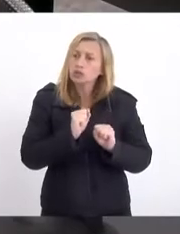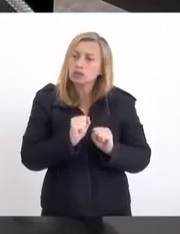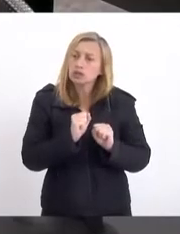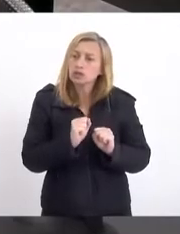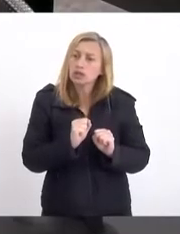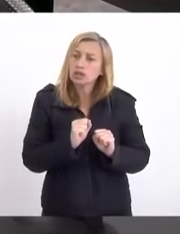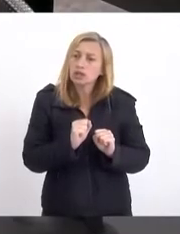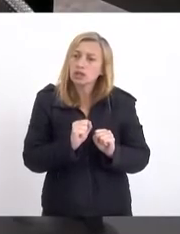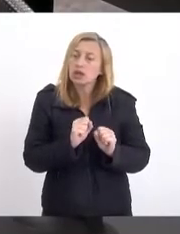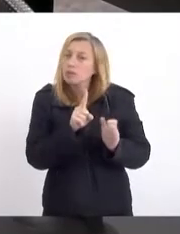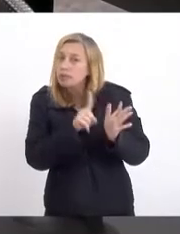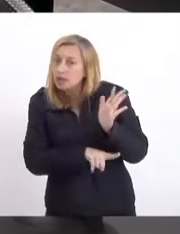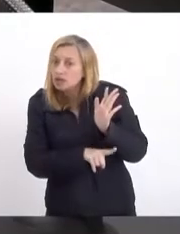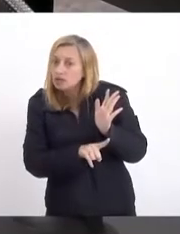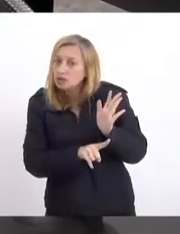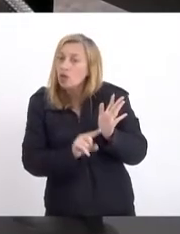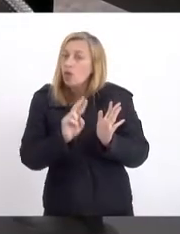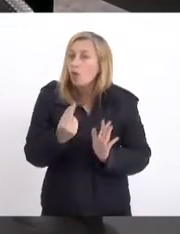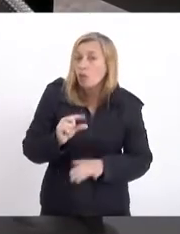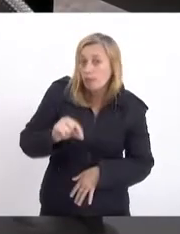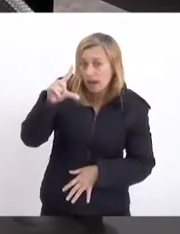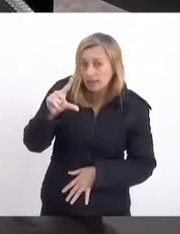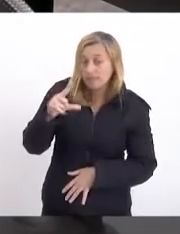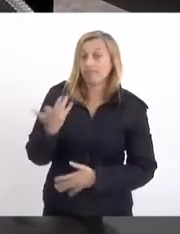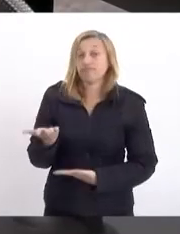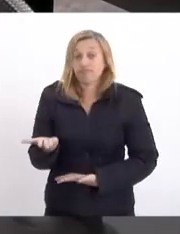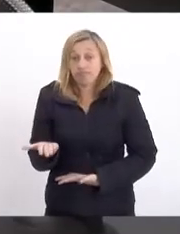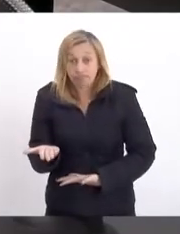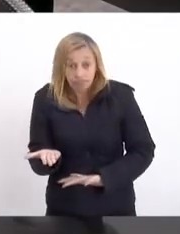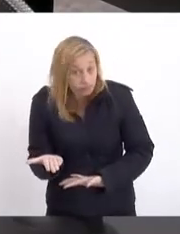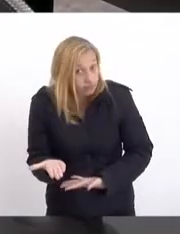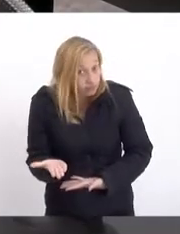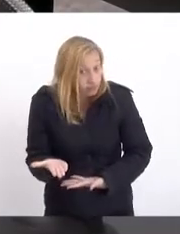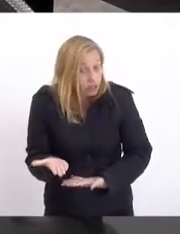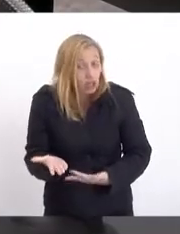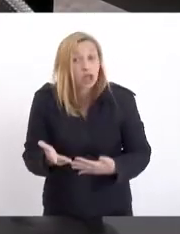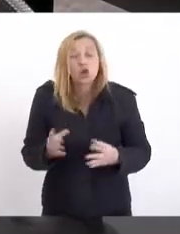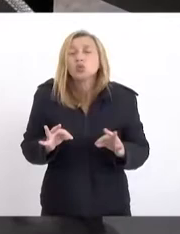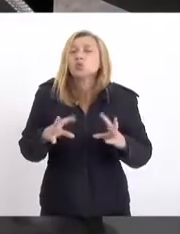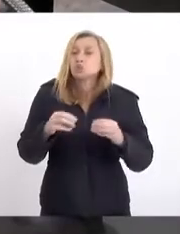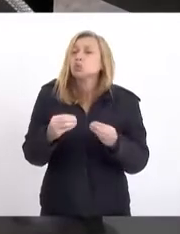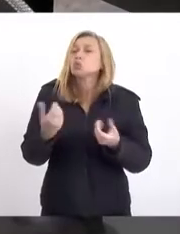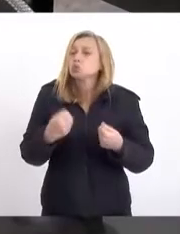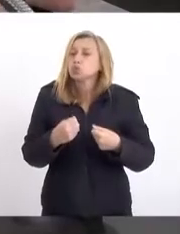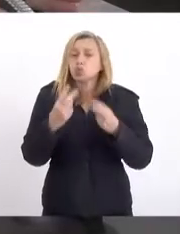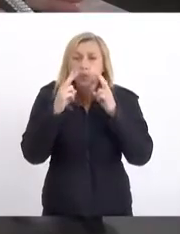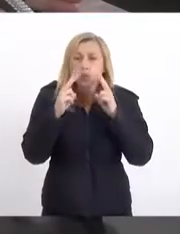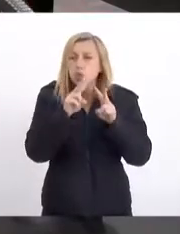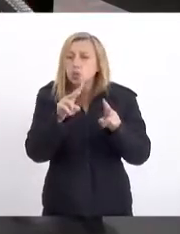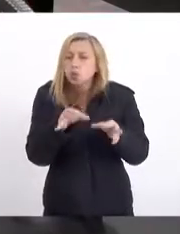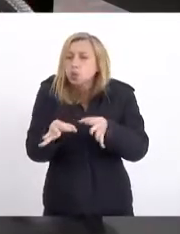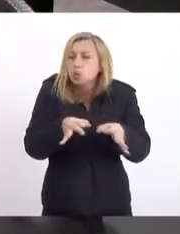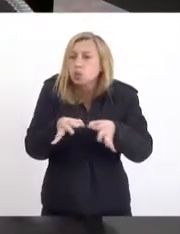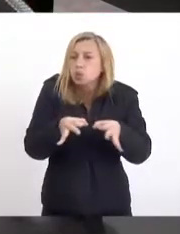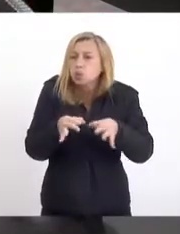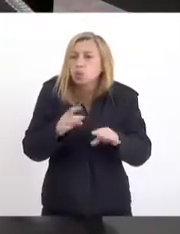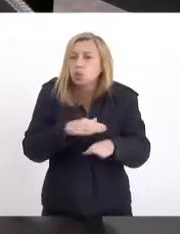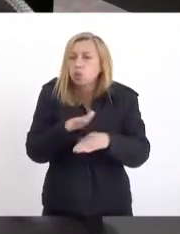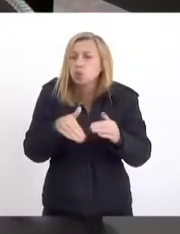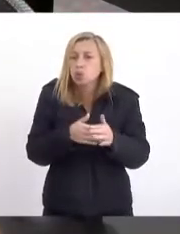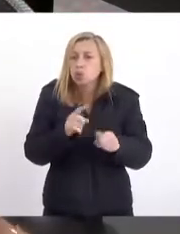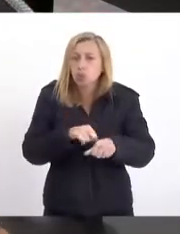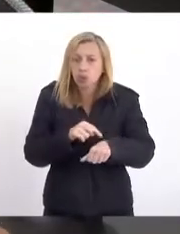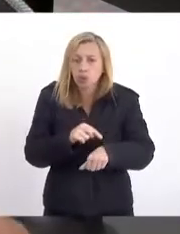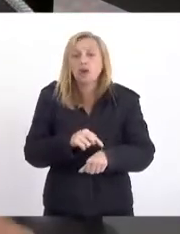ser menos e daquilo que pode ser mais. Então, tudo isso tem que ser previsto nas fases.